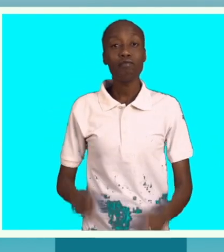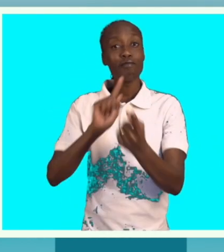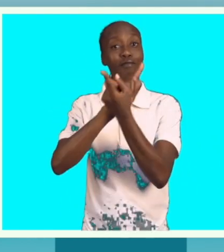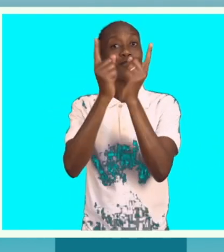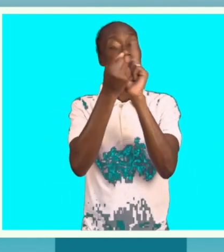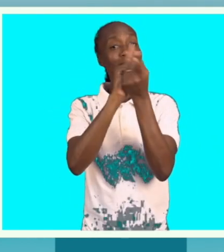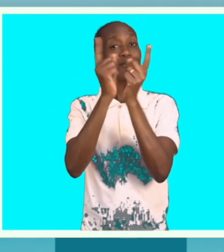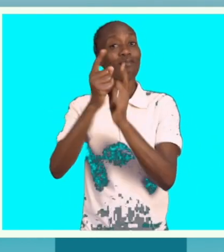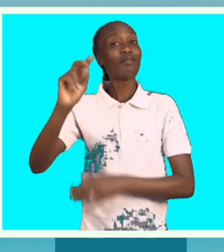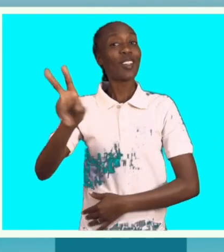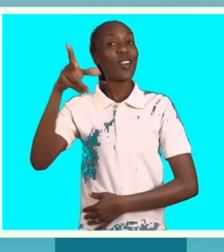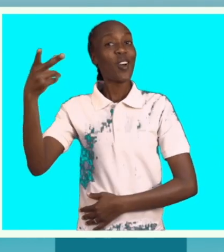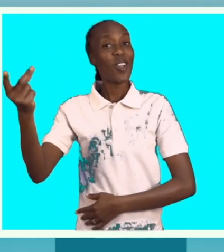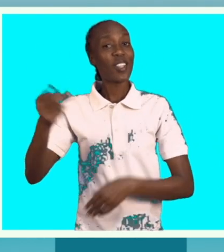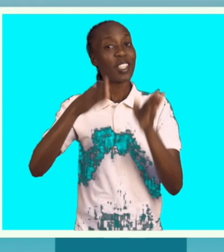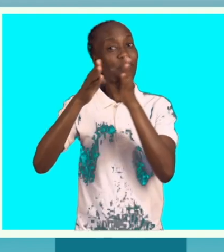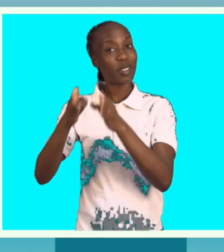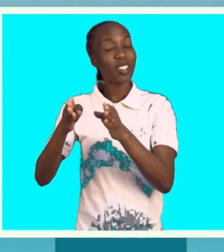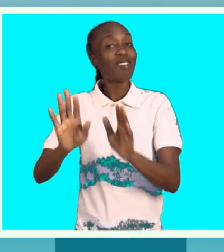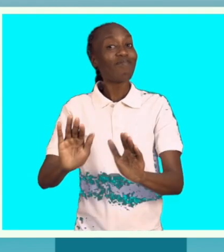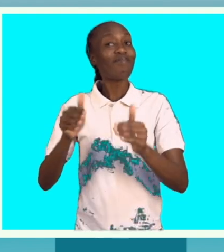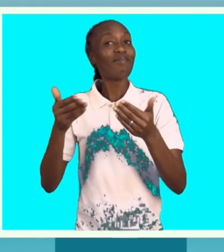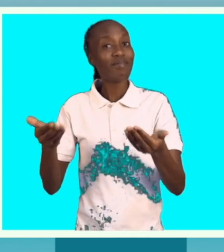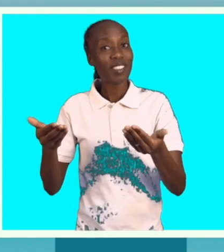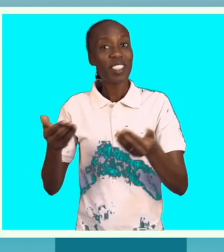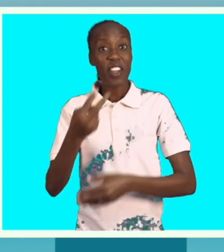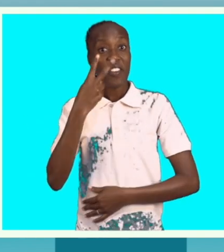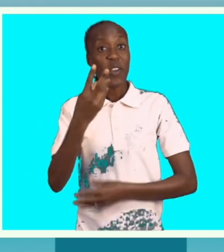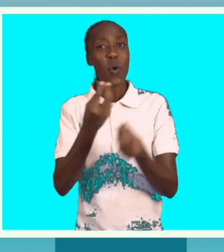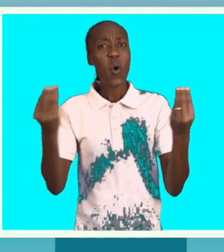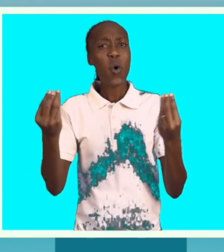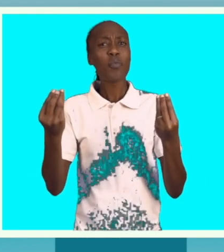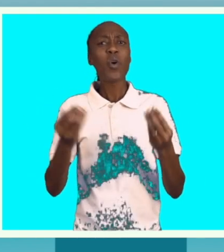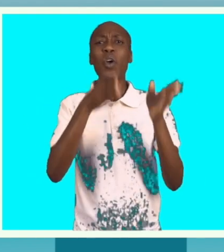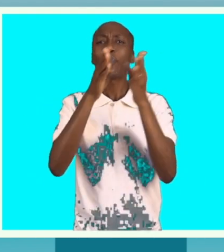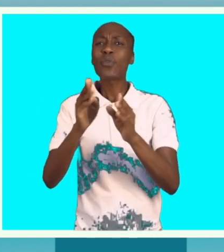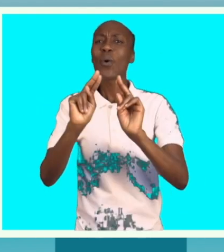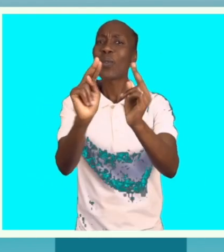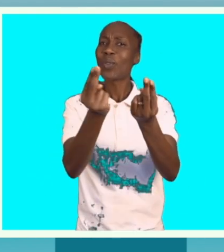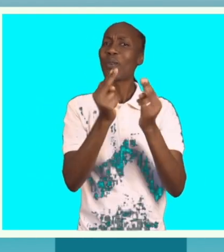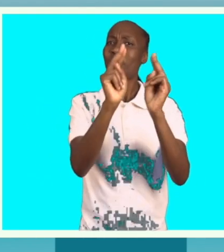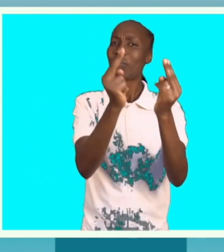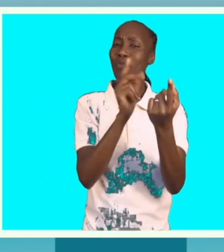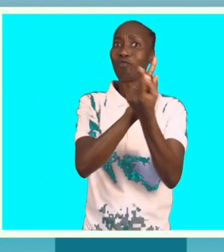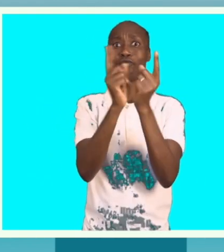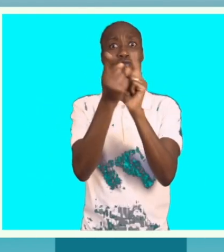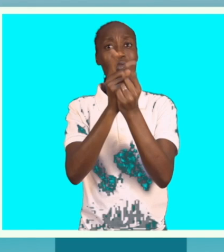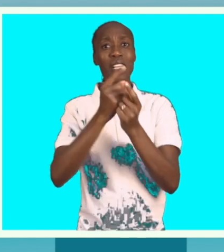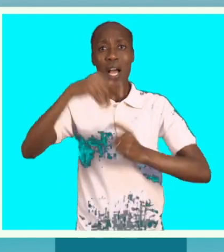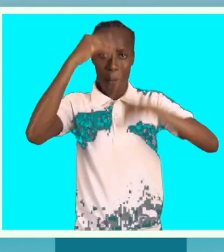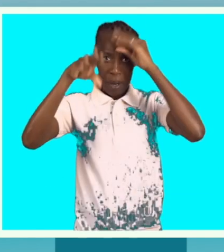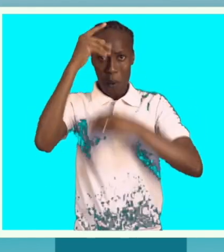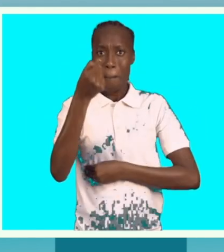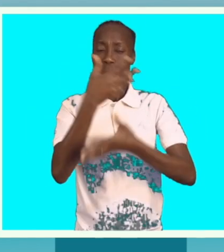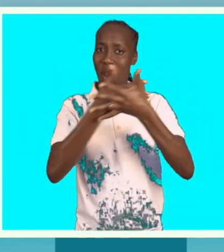conviver com outros, a ver a maneira deles, como é que são, a conhecer novas pessoas, aprenderam um pouco das línguas que eles